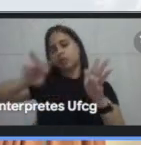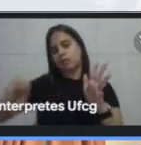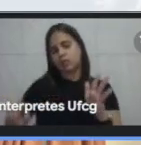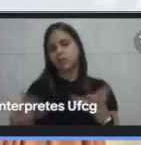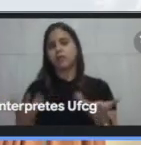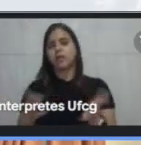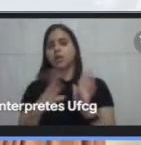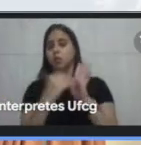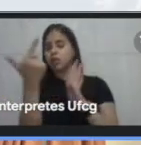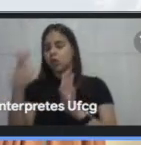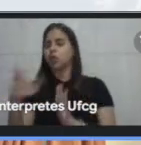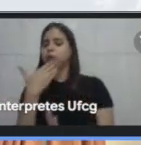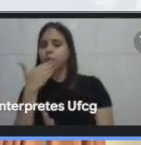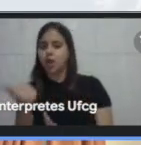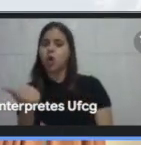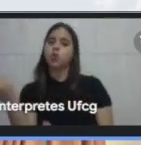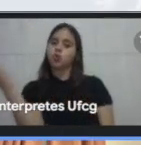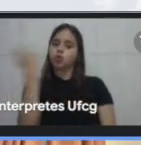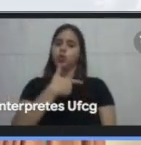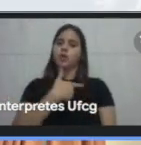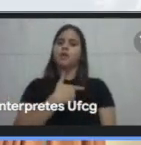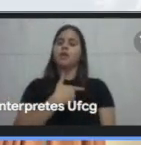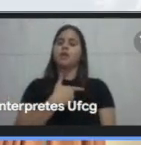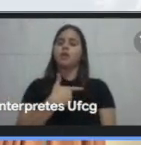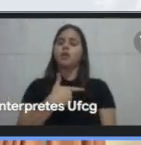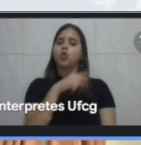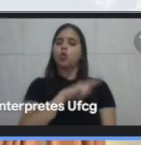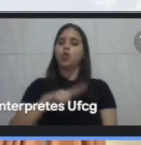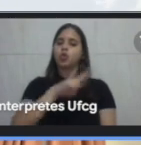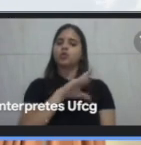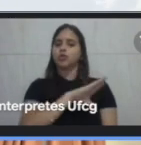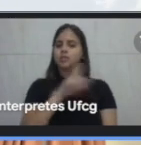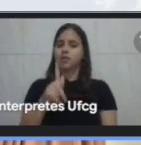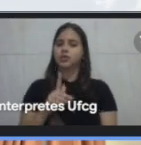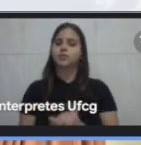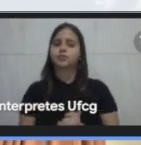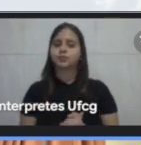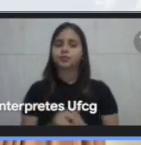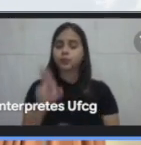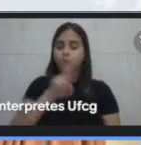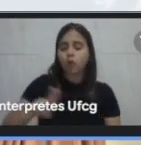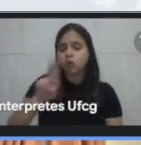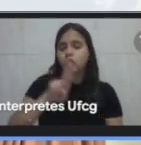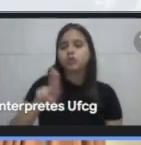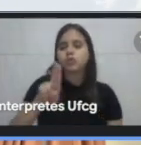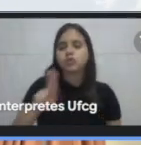adequam melhor. A gente utilizou o InfoWorks ICM, que é um software para